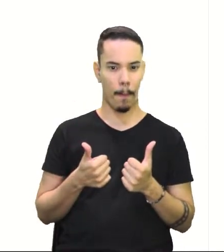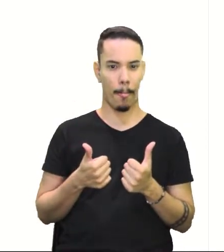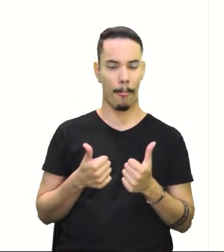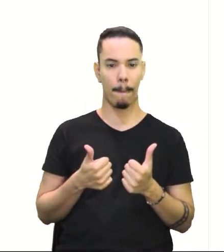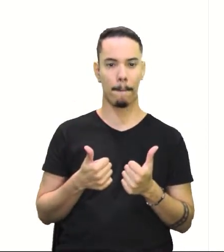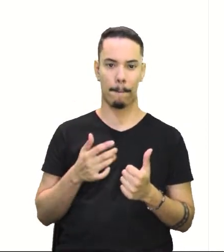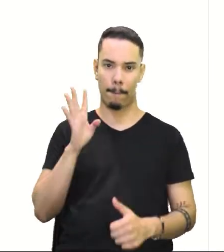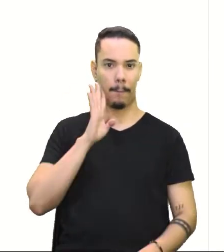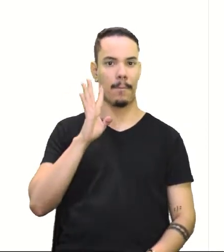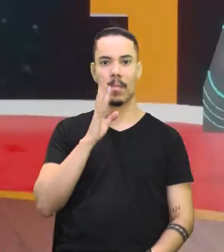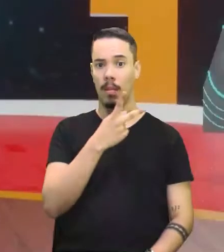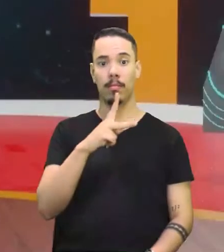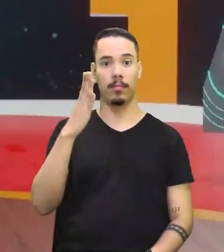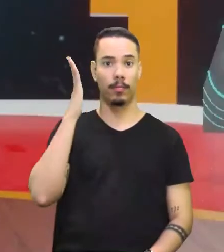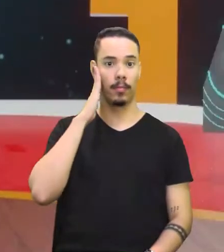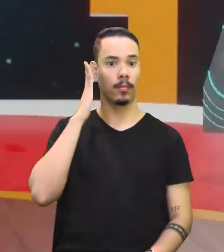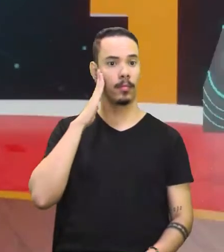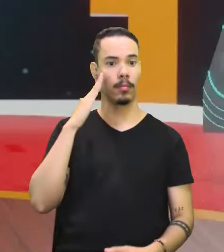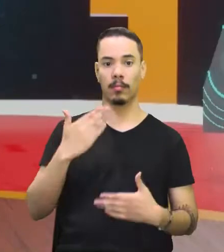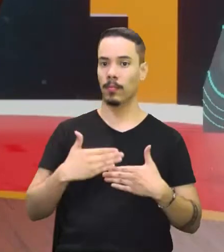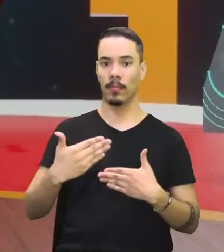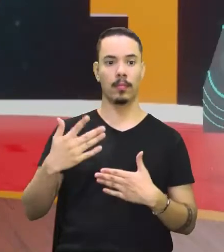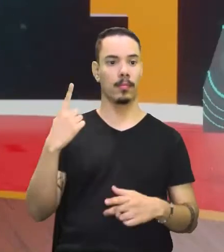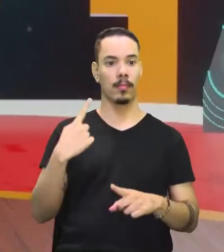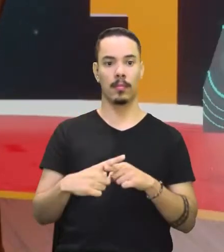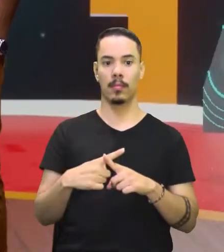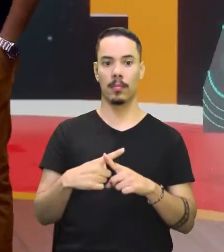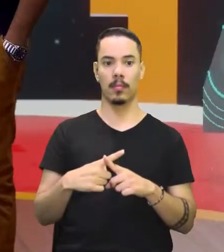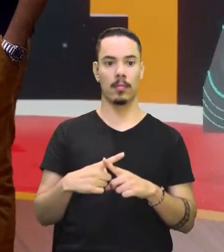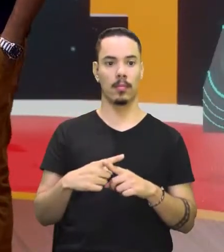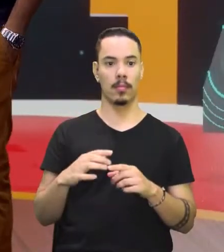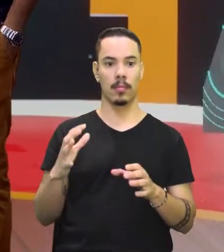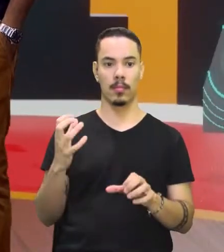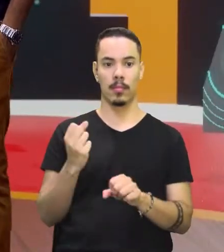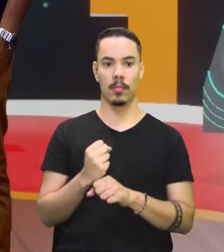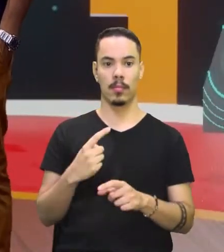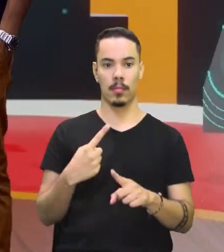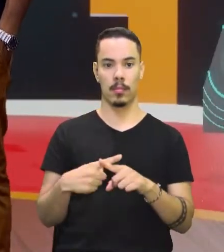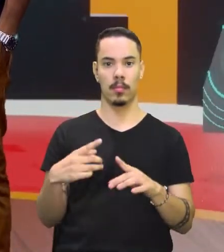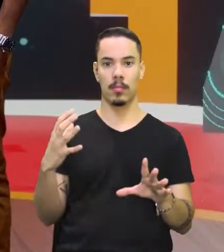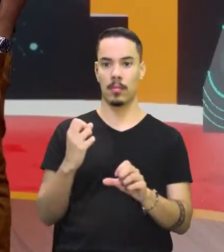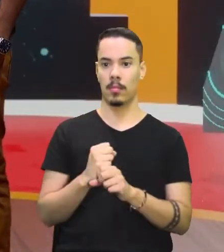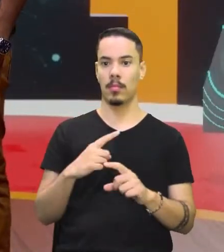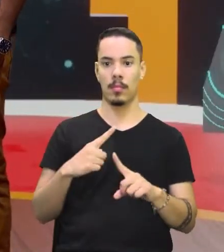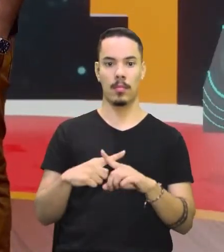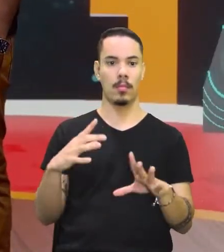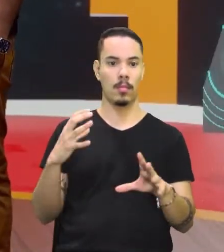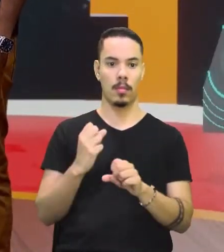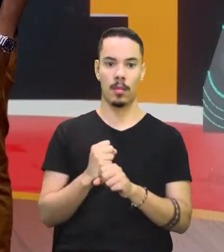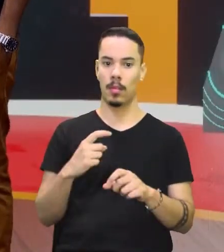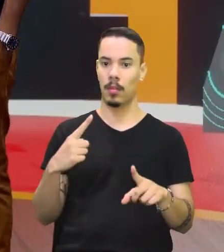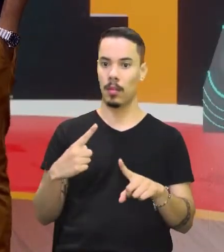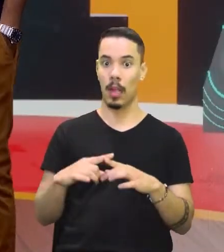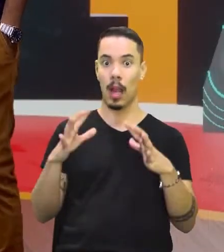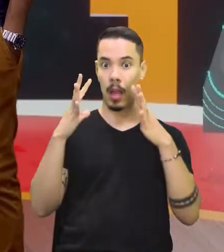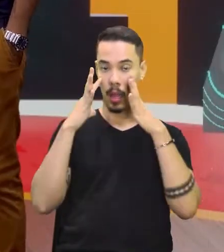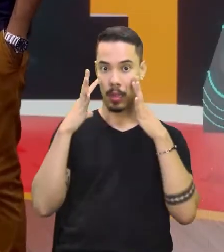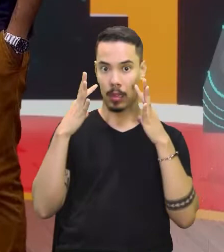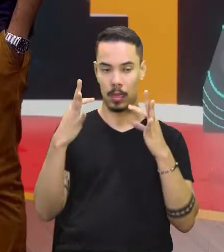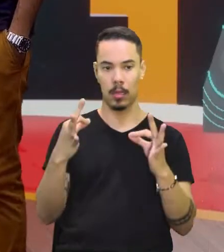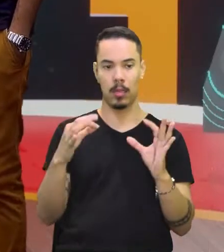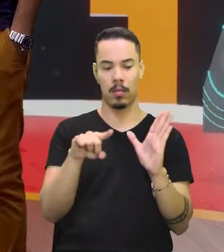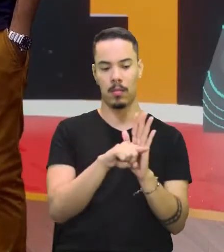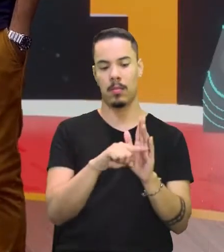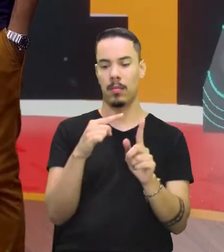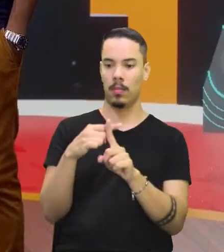legal, né? Daqui pra frente é só continha. Multiplica, soma, multiplica, soma, multiplica. E soma. atenção com os sinais. Jogo de